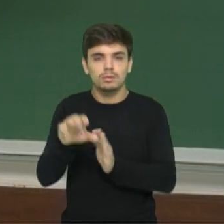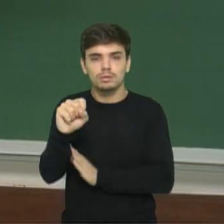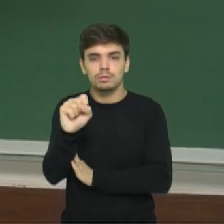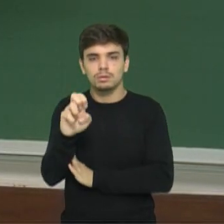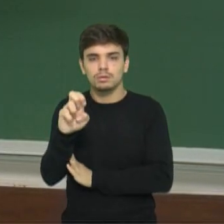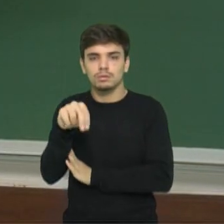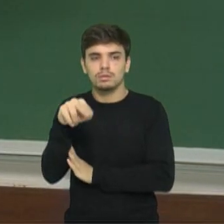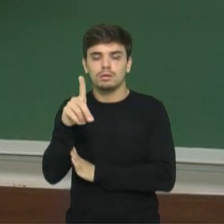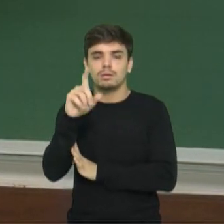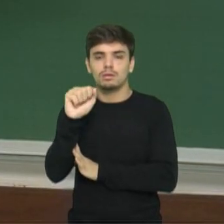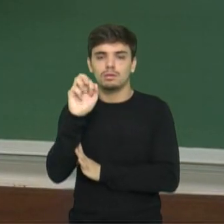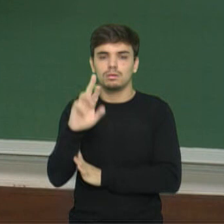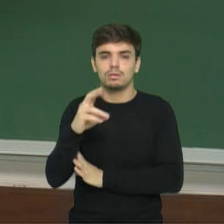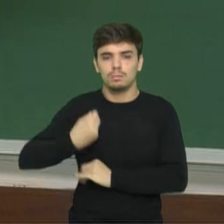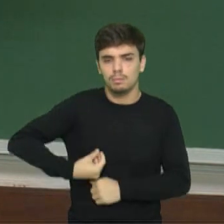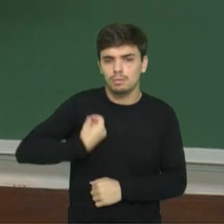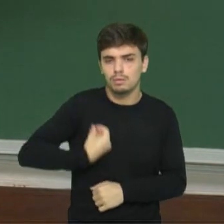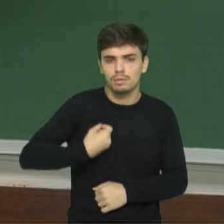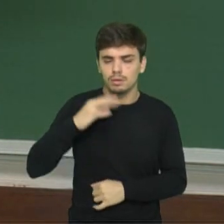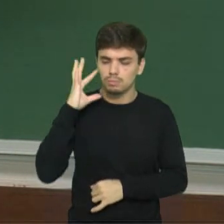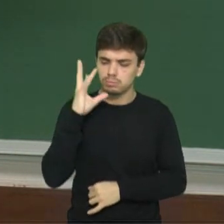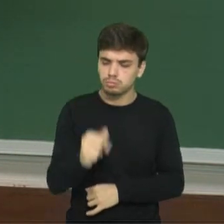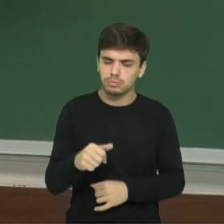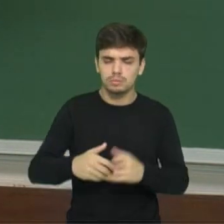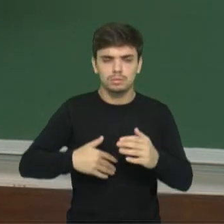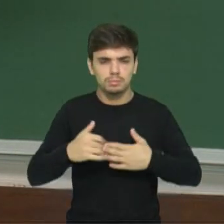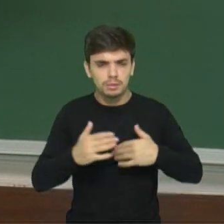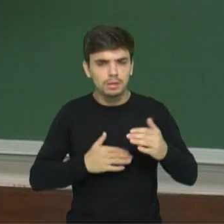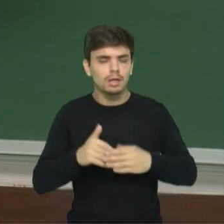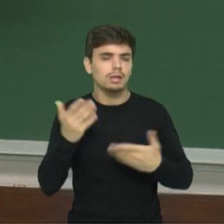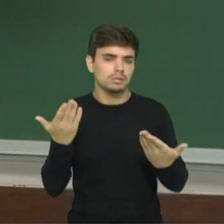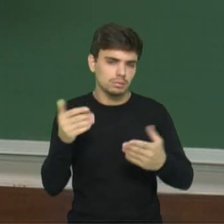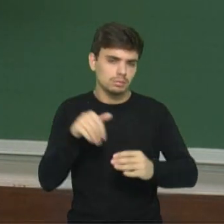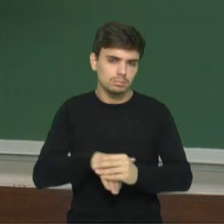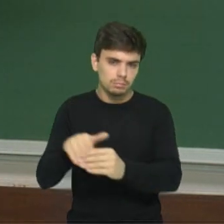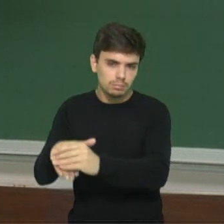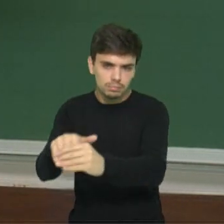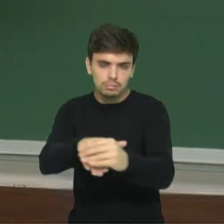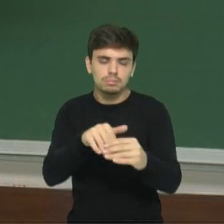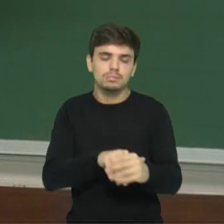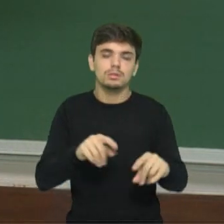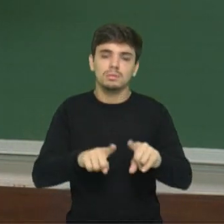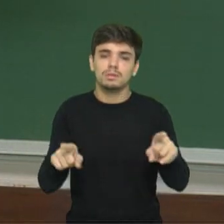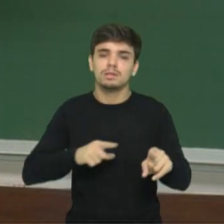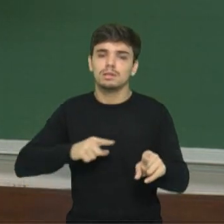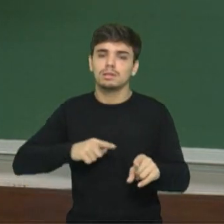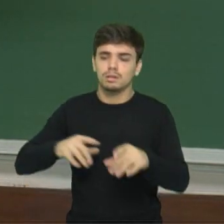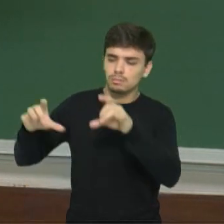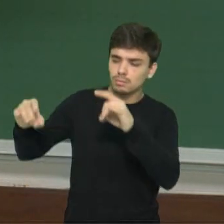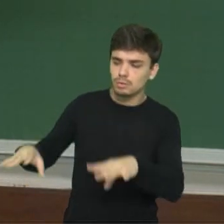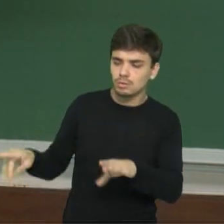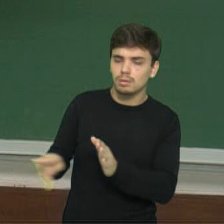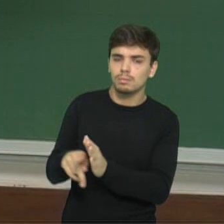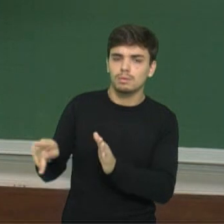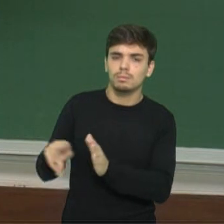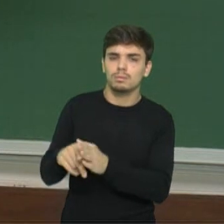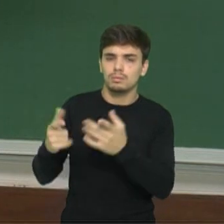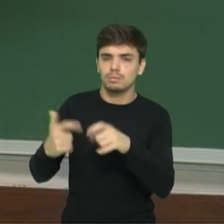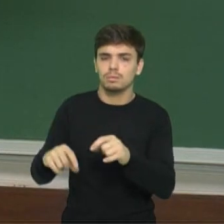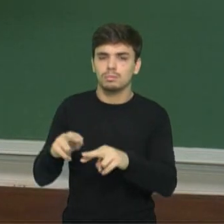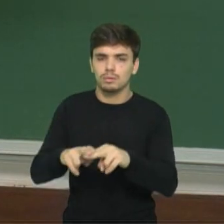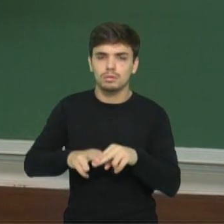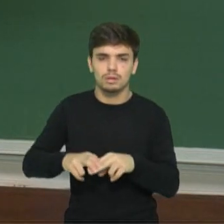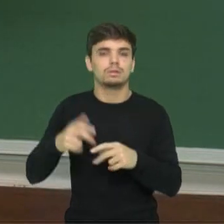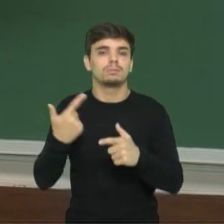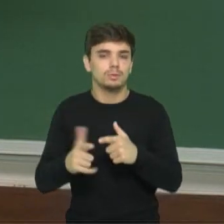Senador para a vida toda, independente das eleições. E ele vai renunciar a esse cargo em decorrência dos seus problemas